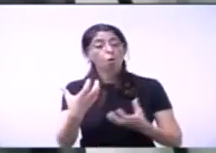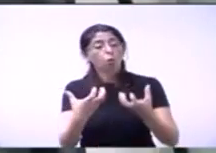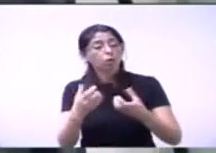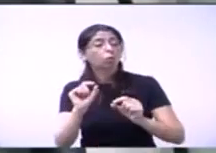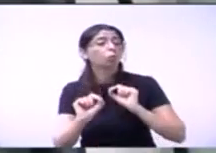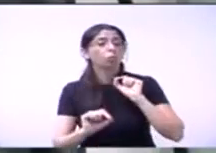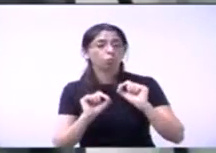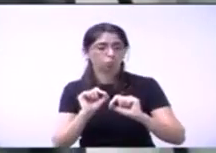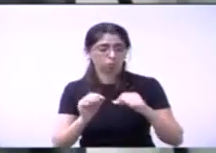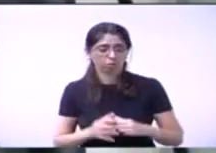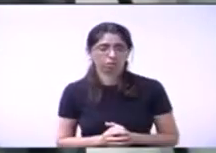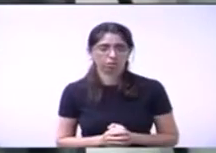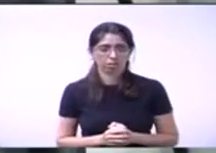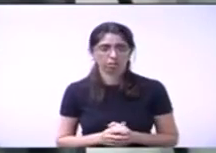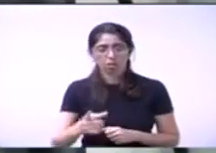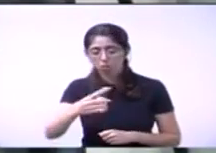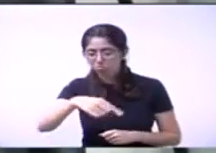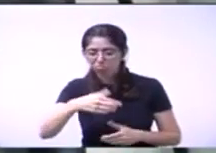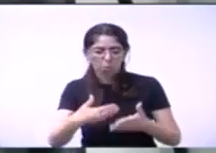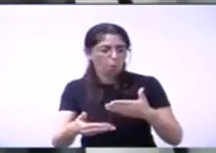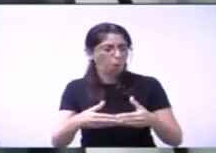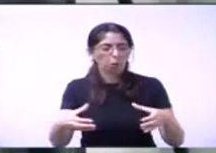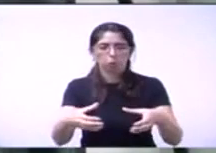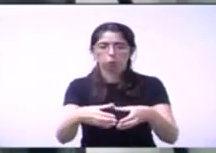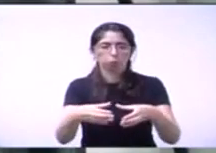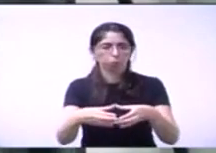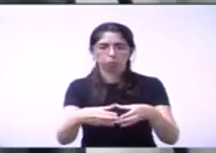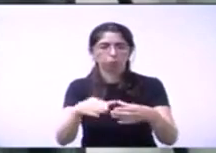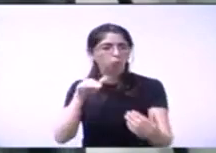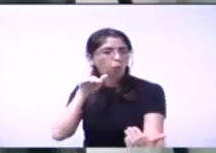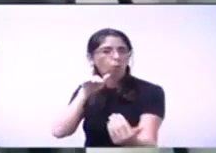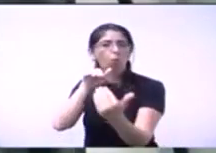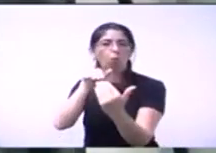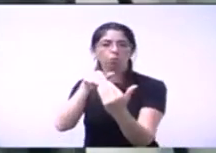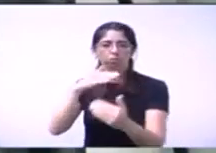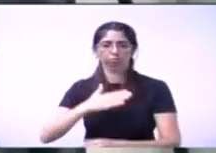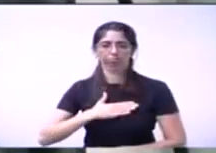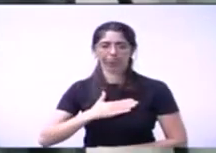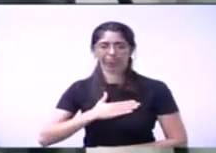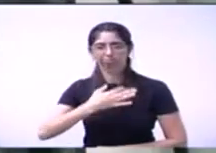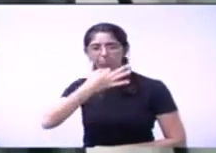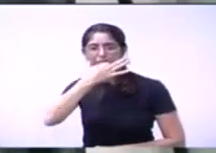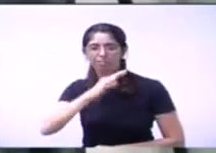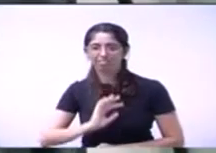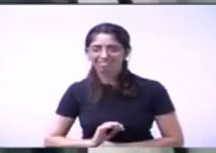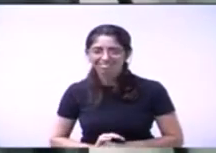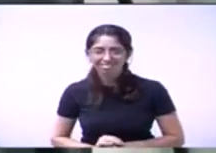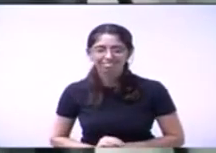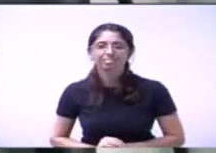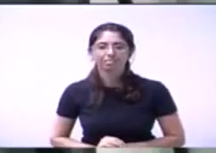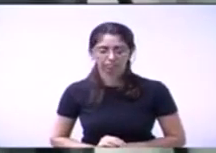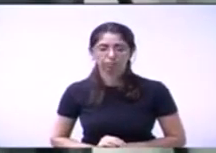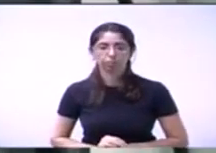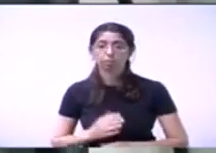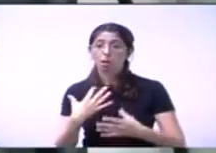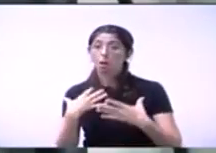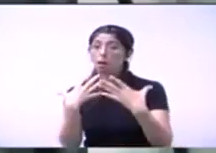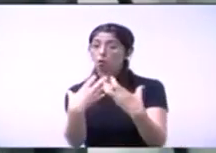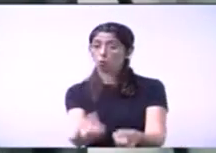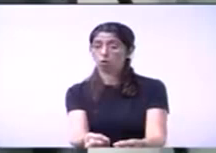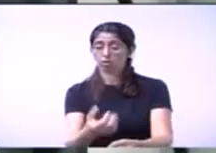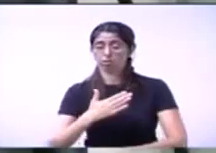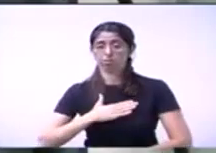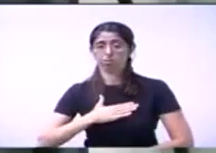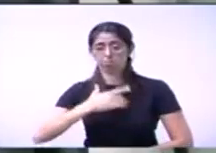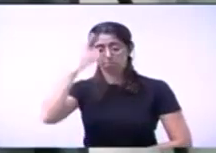acordo com a minha maneira de pensar política, que pensasse que esse resgate da cidade é